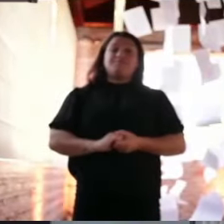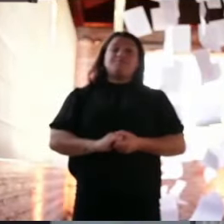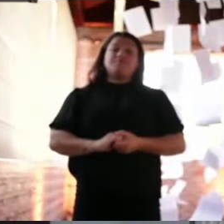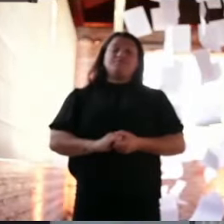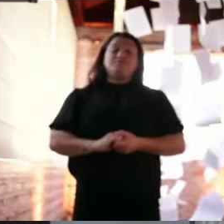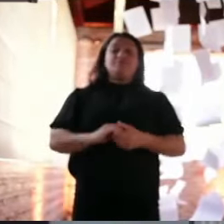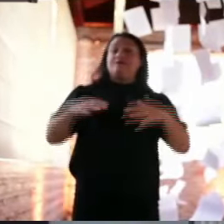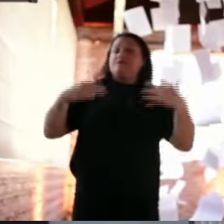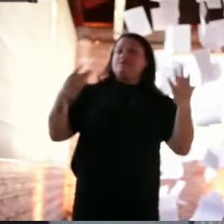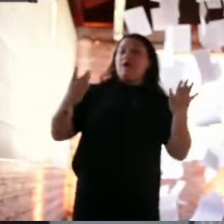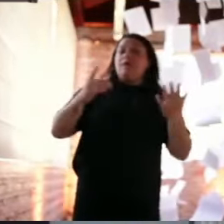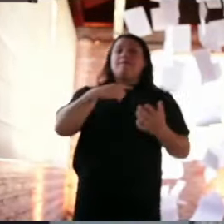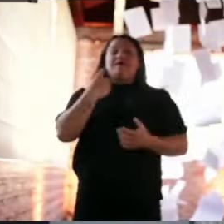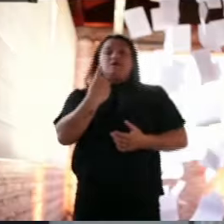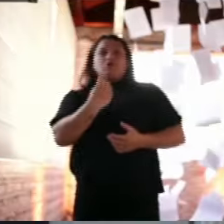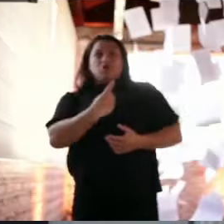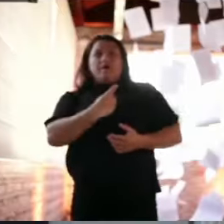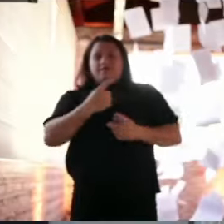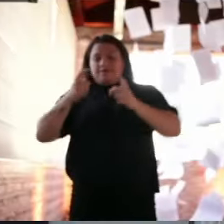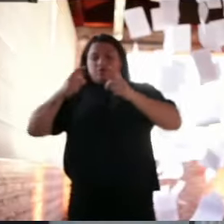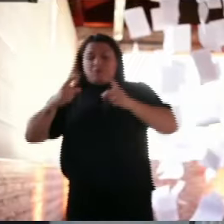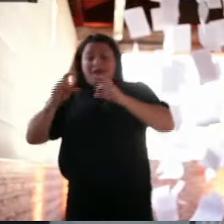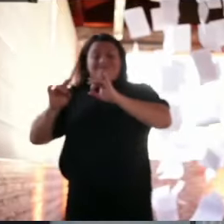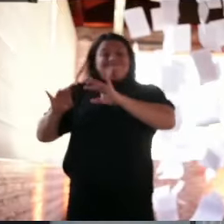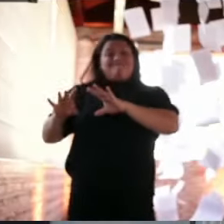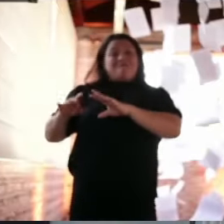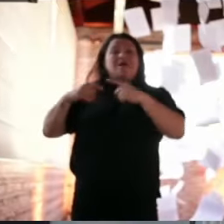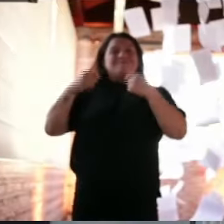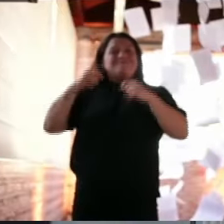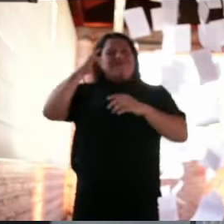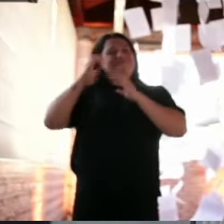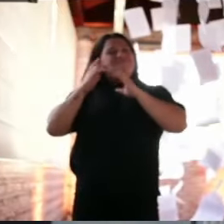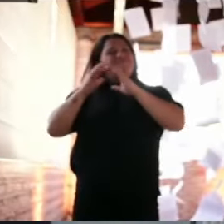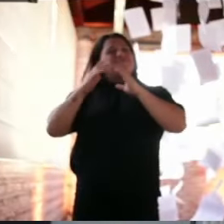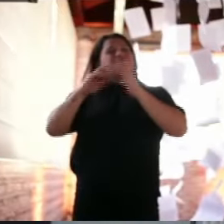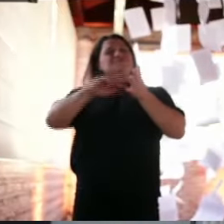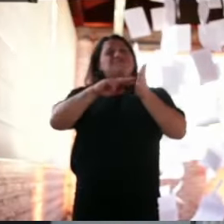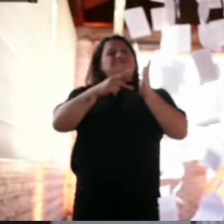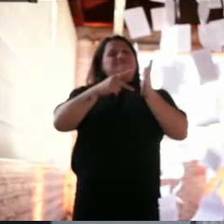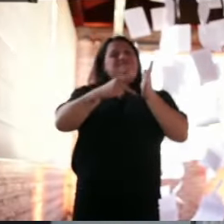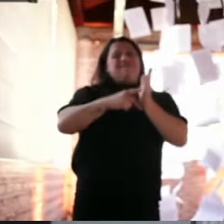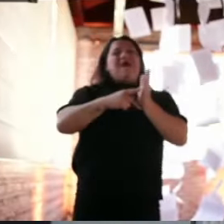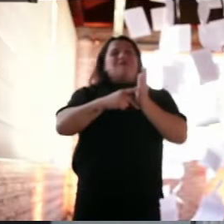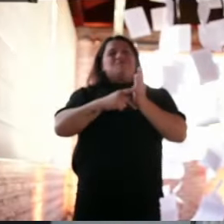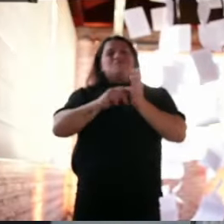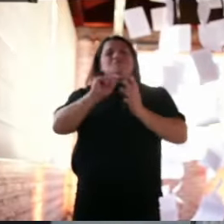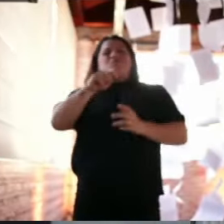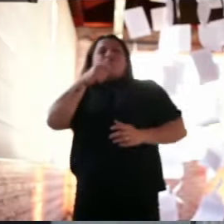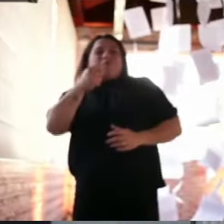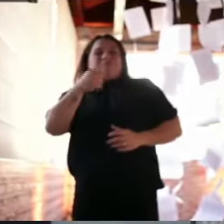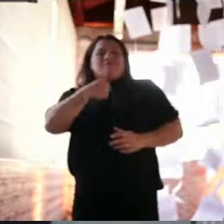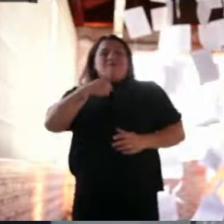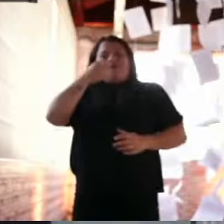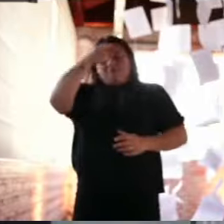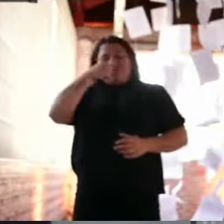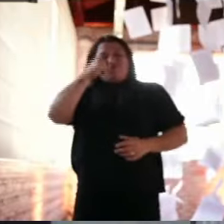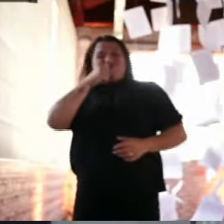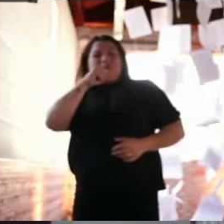para a gente abrir mão desse lugar a gente vai ter que repensar esse significante maternidade ele tá inflacionado